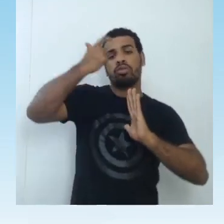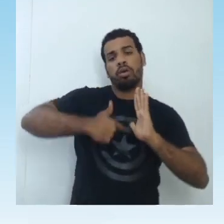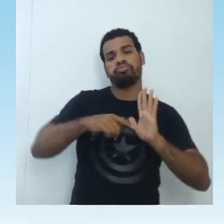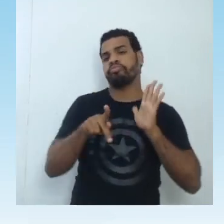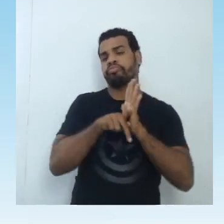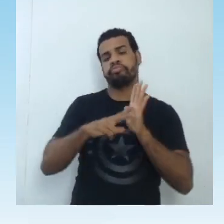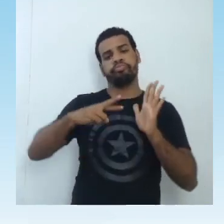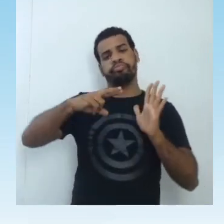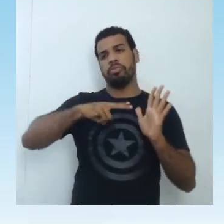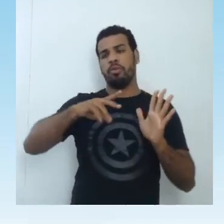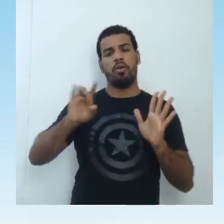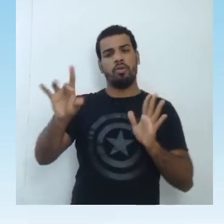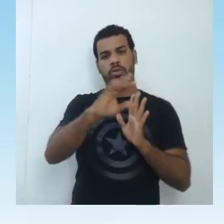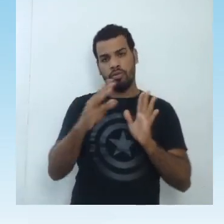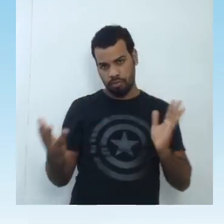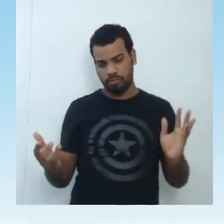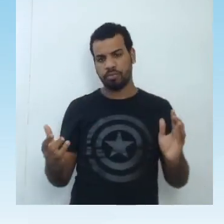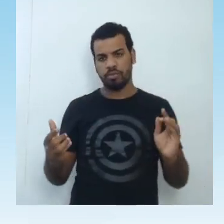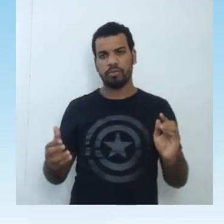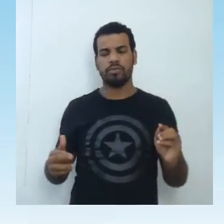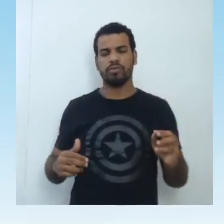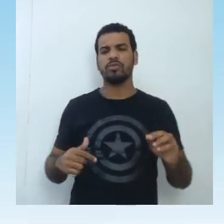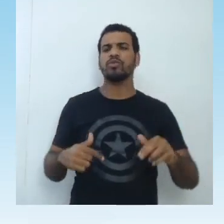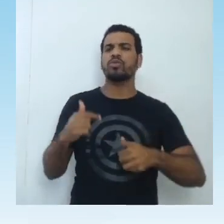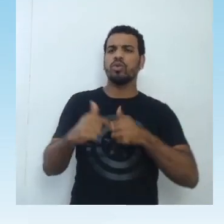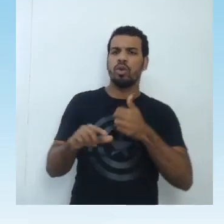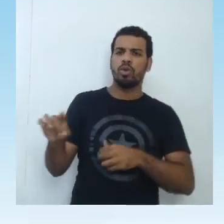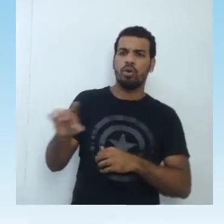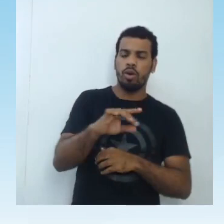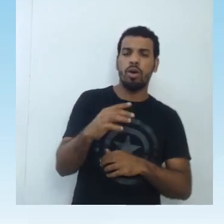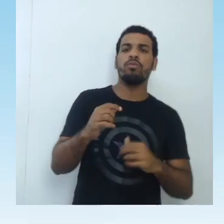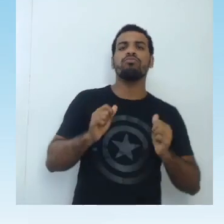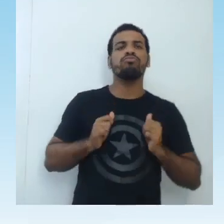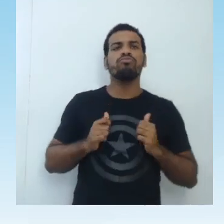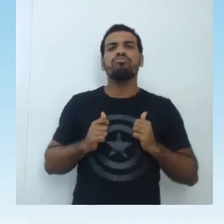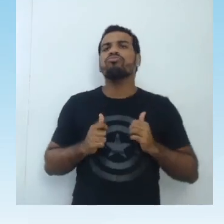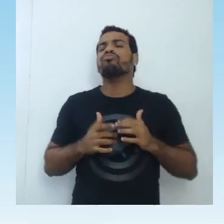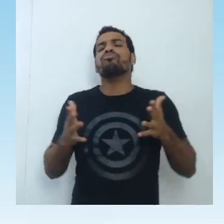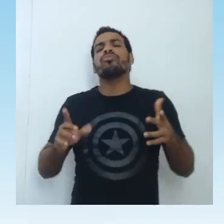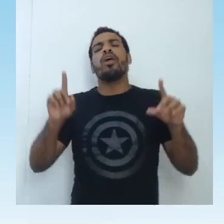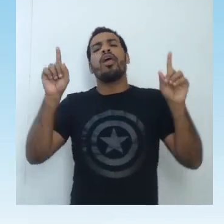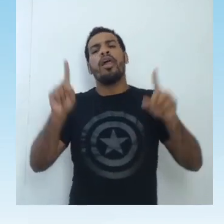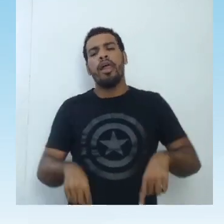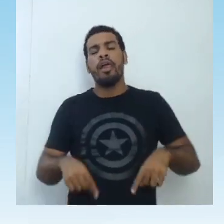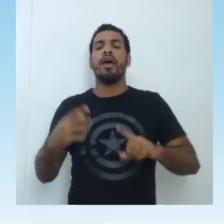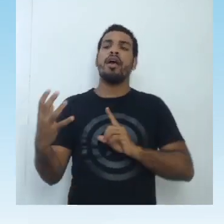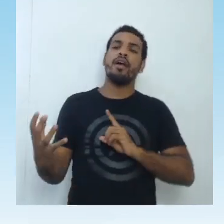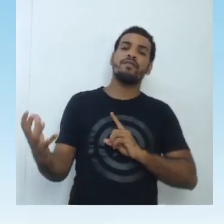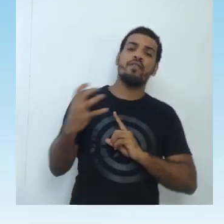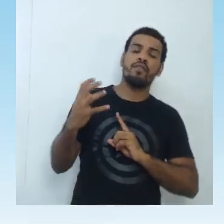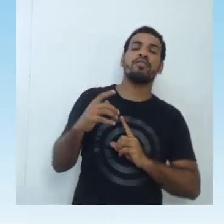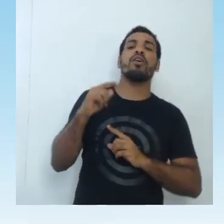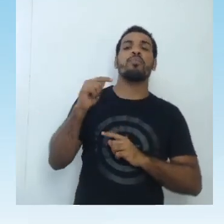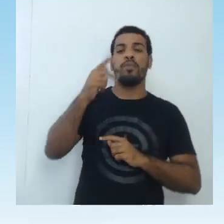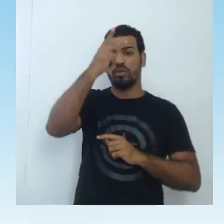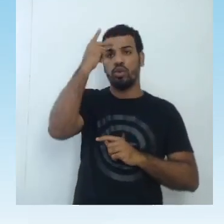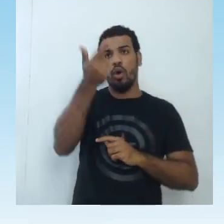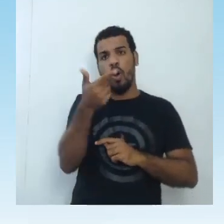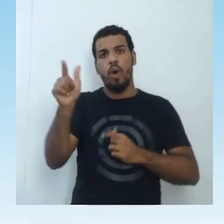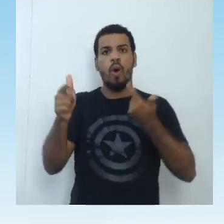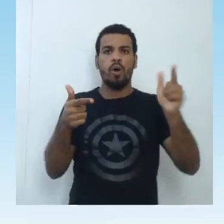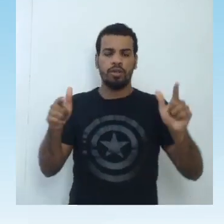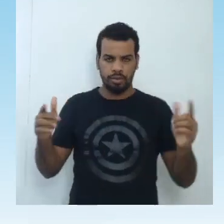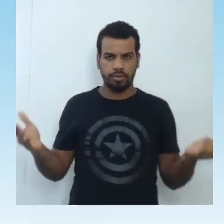A pessoa ela age espontaneamente e a partir dessa espontaneidade é que ela vai influenciar a ação das outras